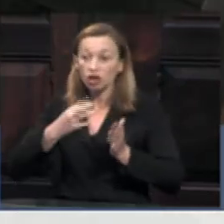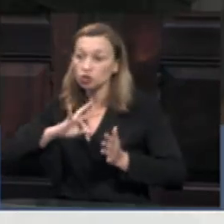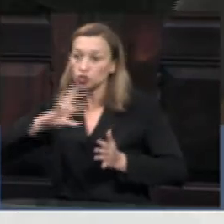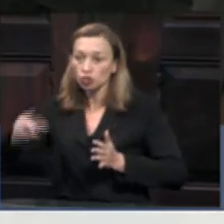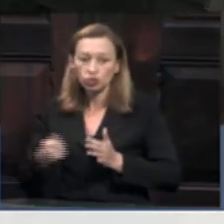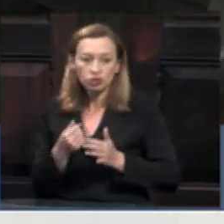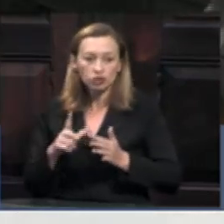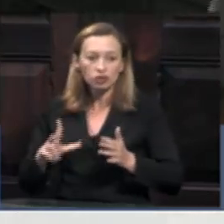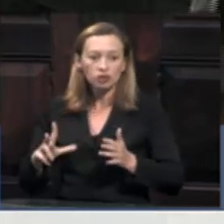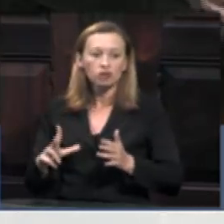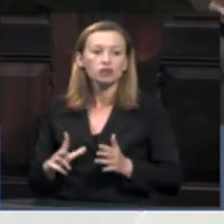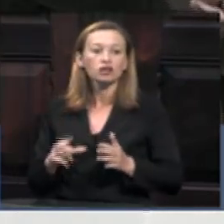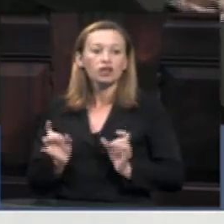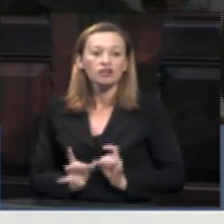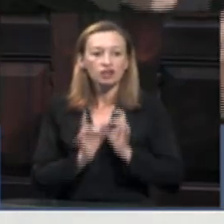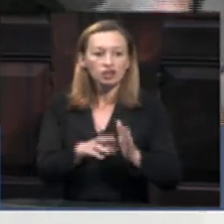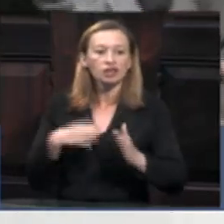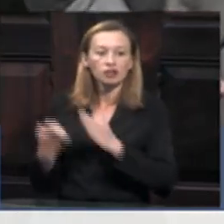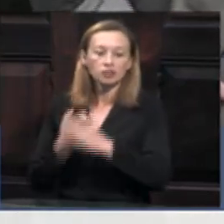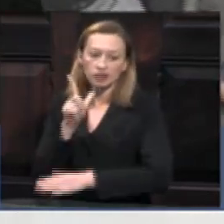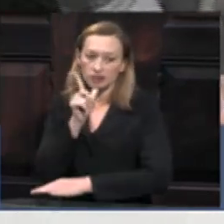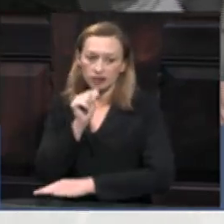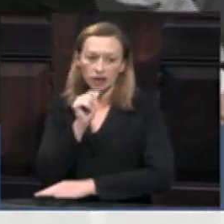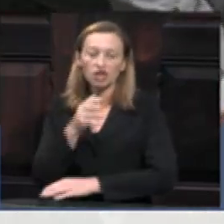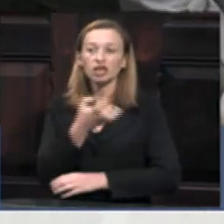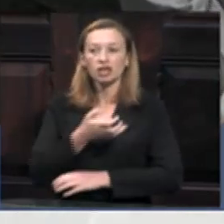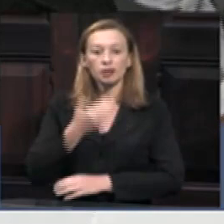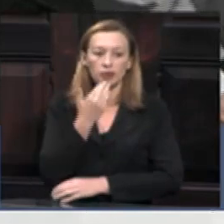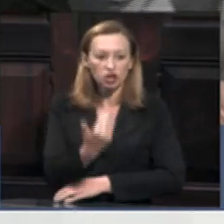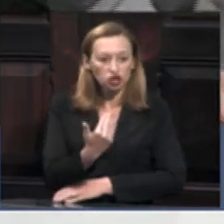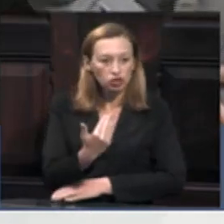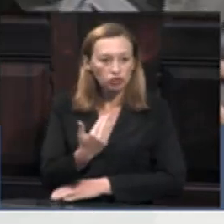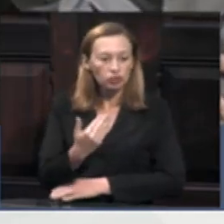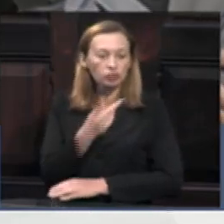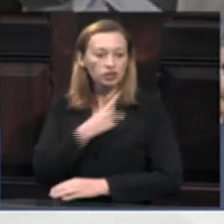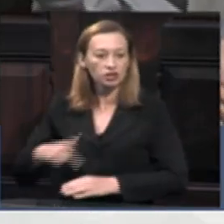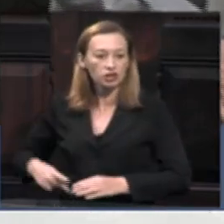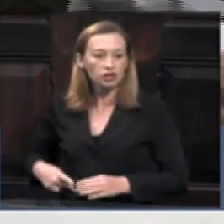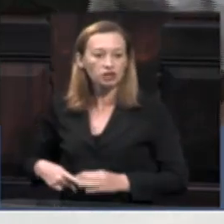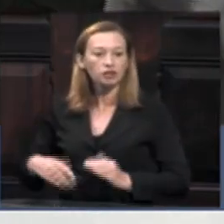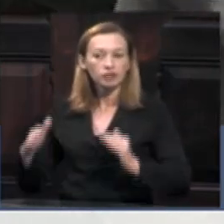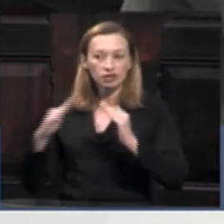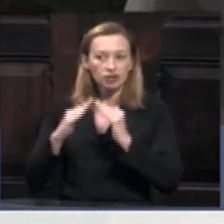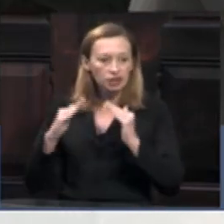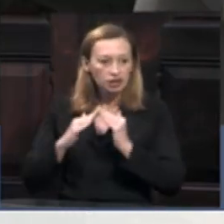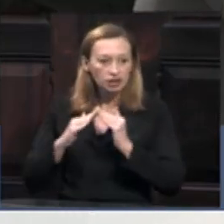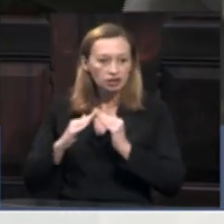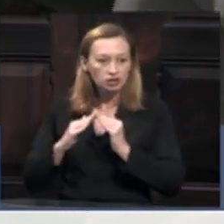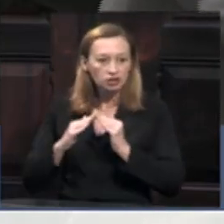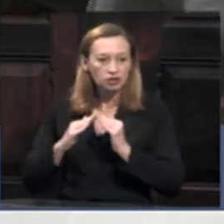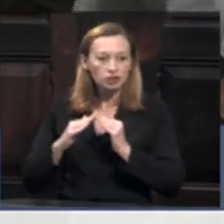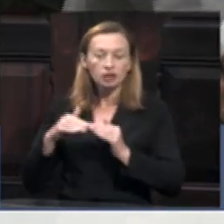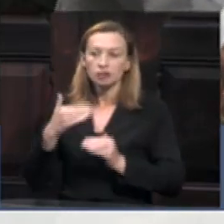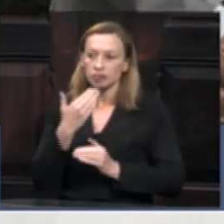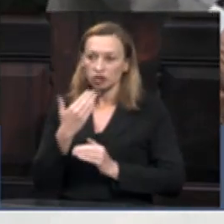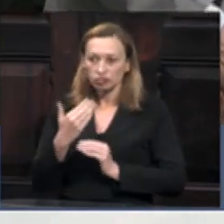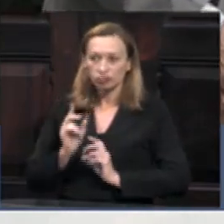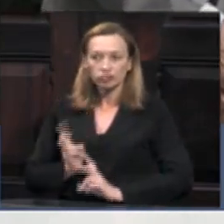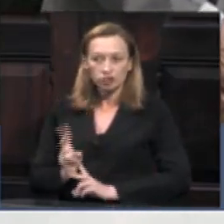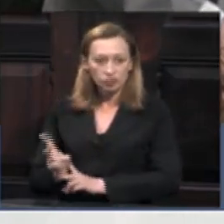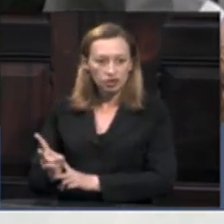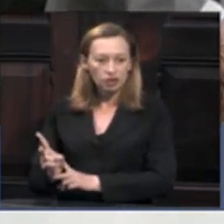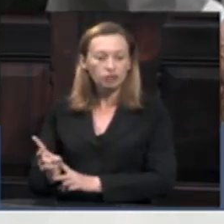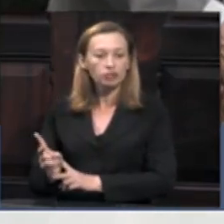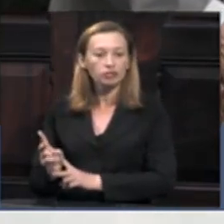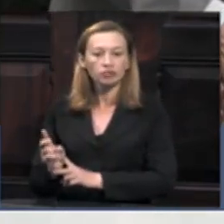da SEDAI. Eu queria solicitar a Vossa Excelência que peça à Casa Civil, que pelo menos encaminhe para casa, aqui para o